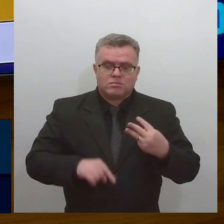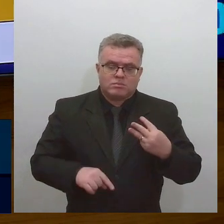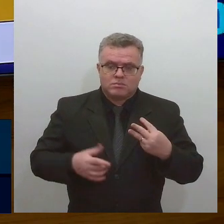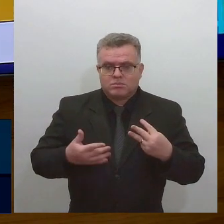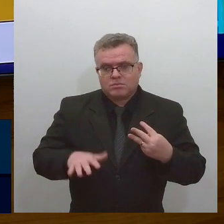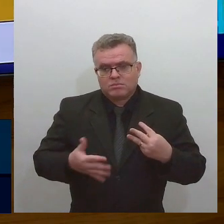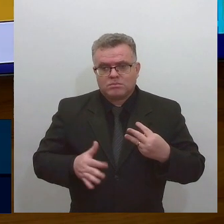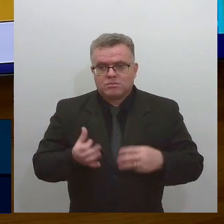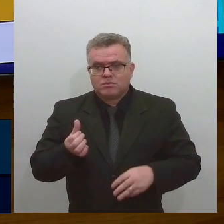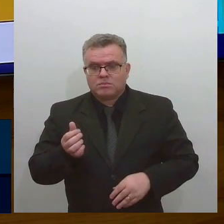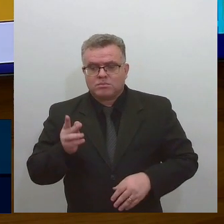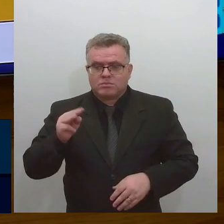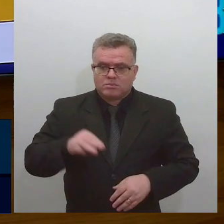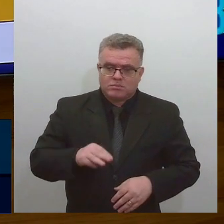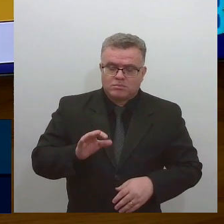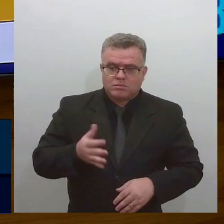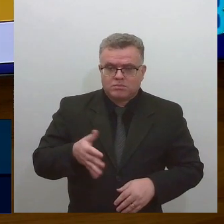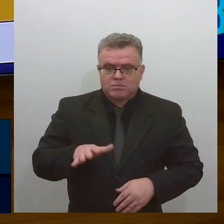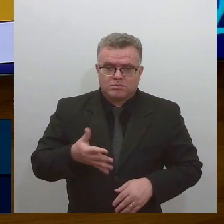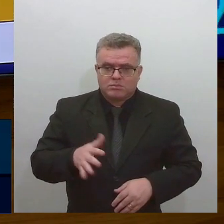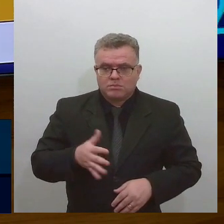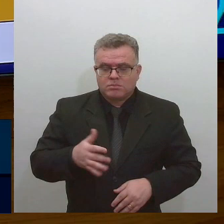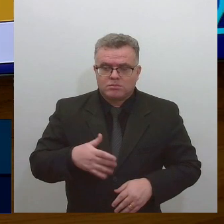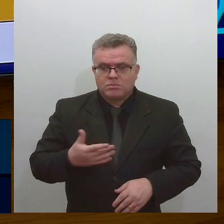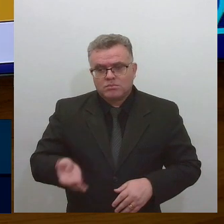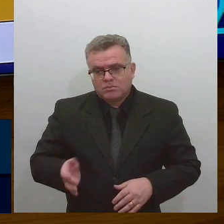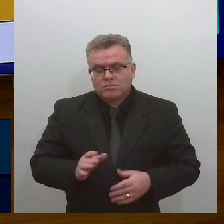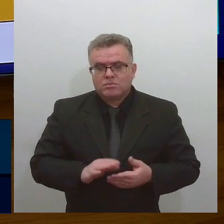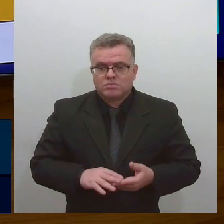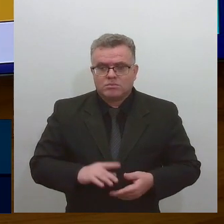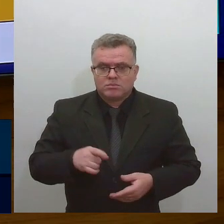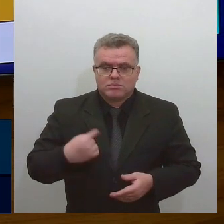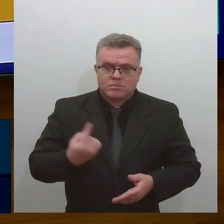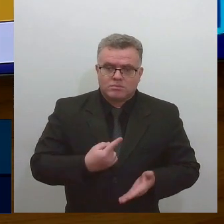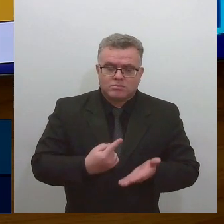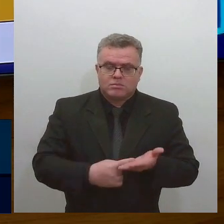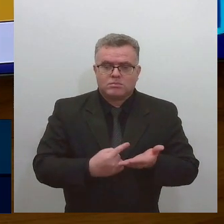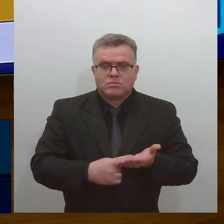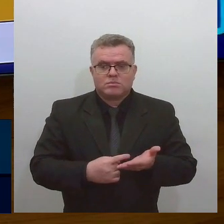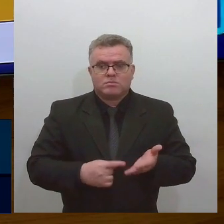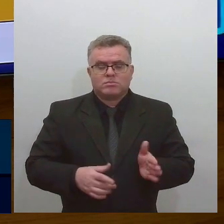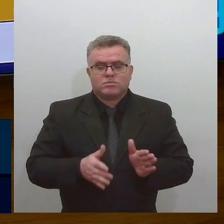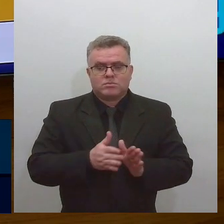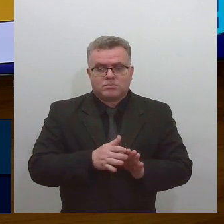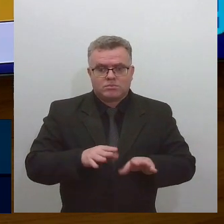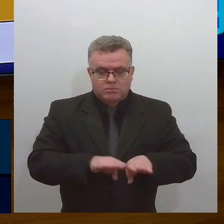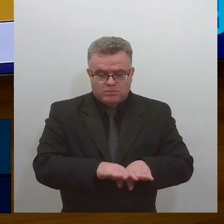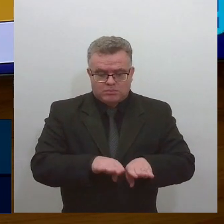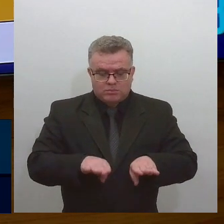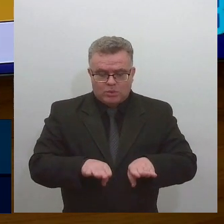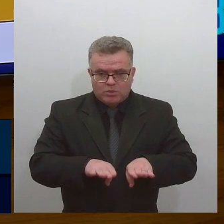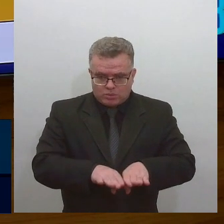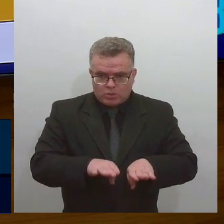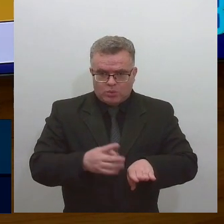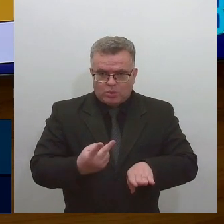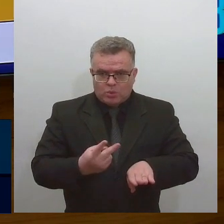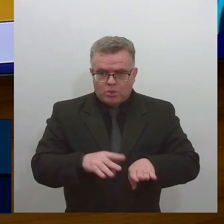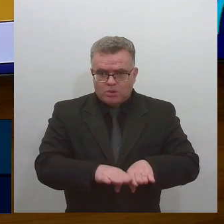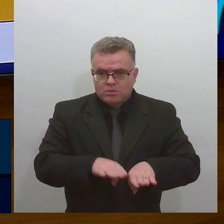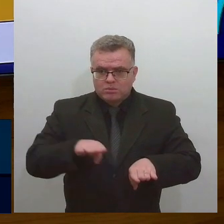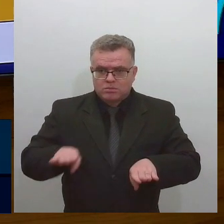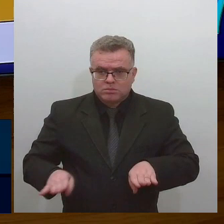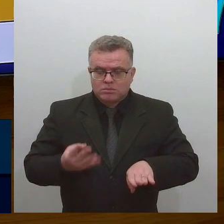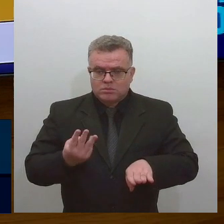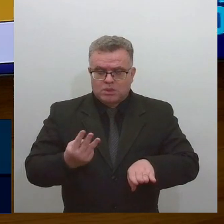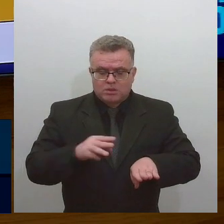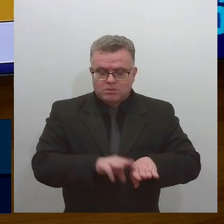Km que nós vamos passar de duas faixas para três faixas é um novo acesso Aracaju com o canteiro Central